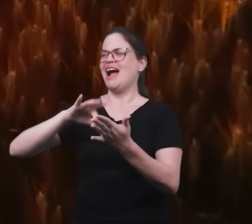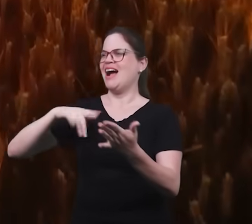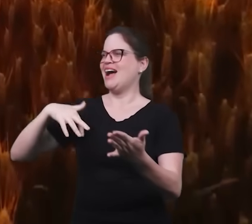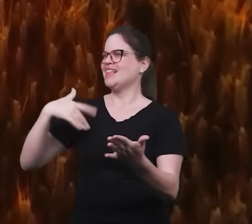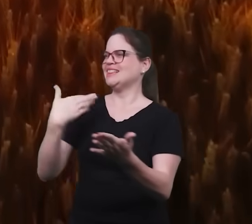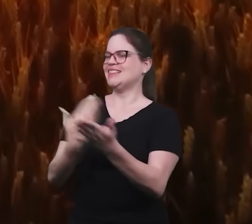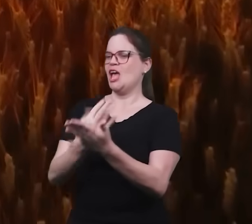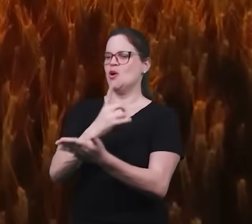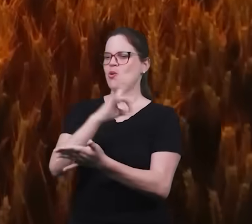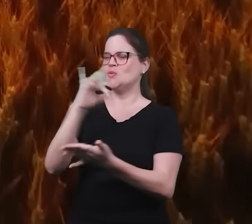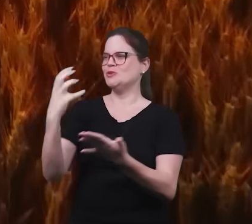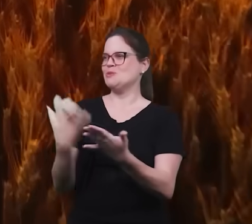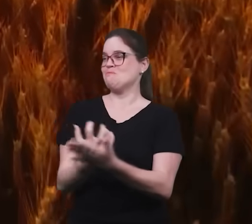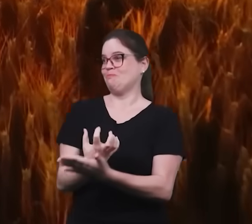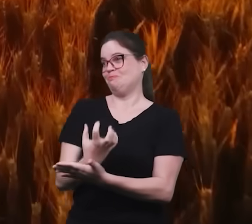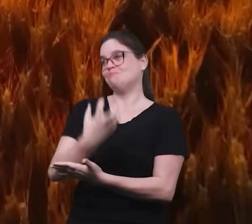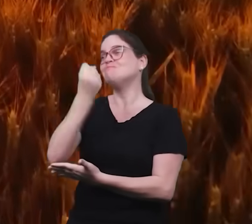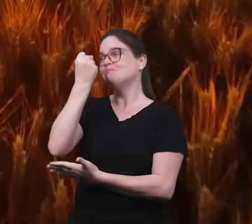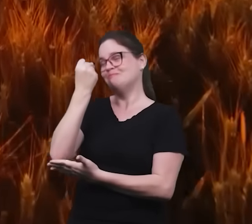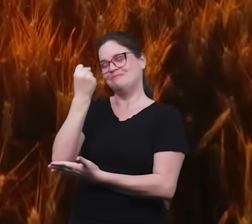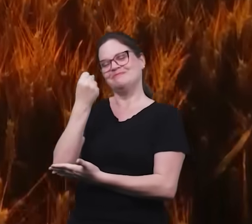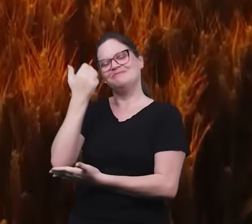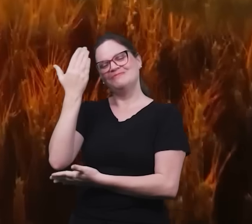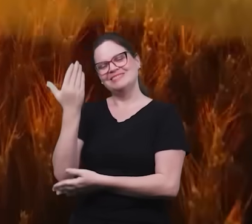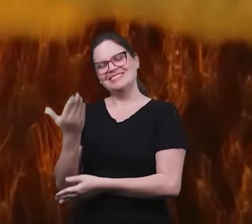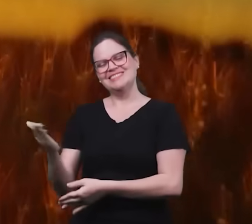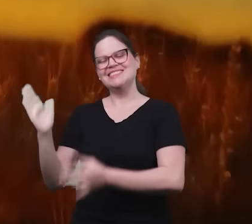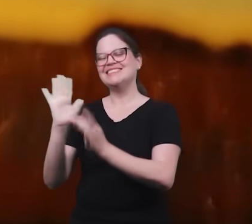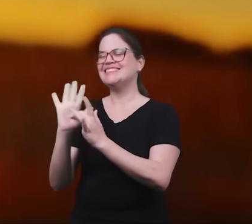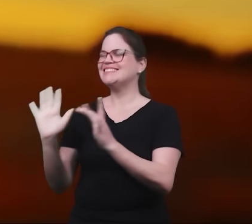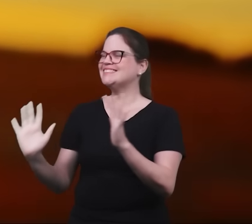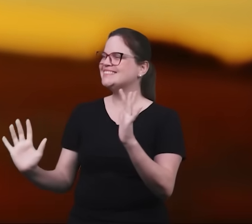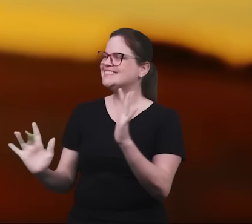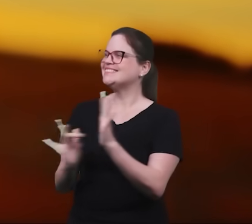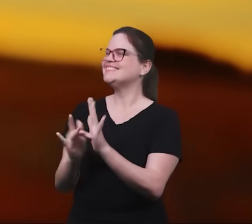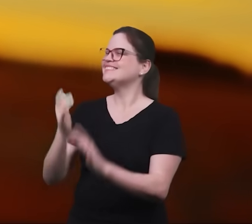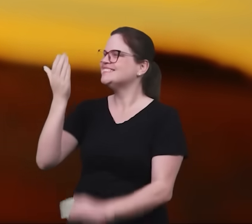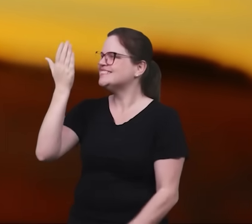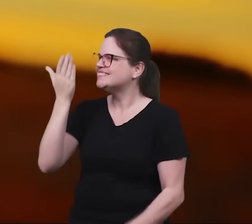até a vitória final.